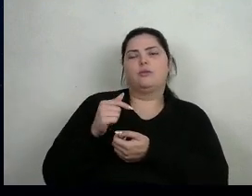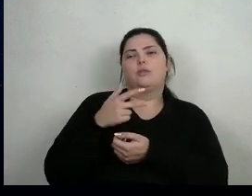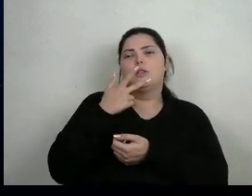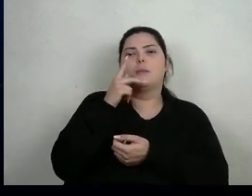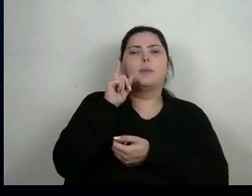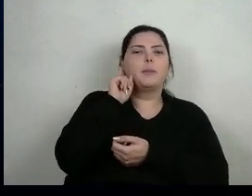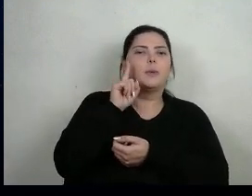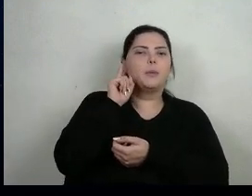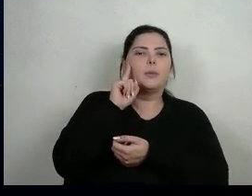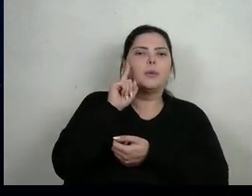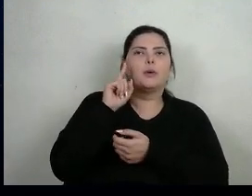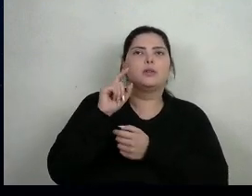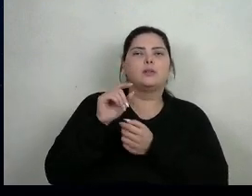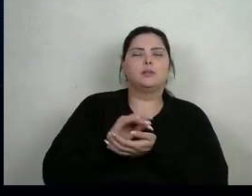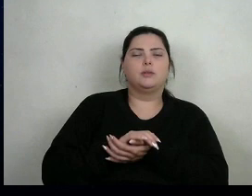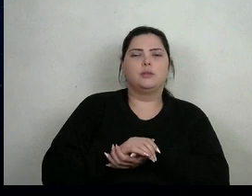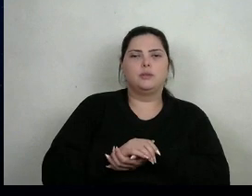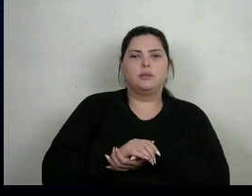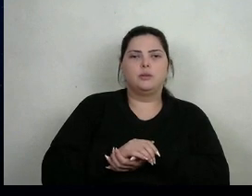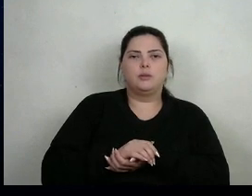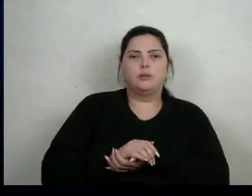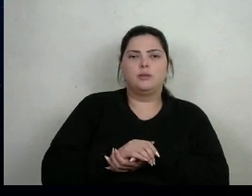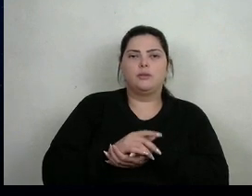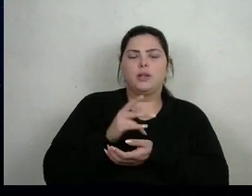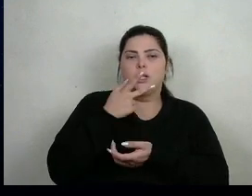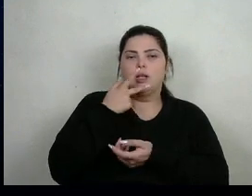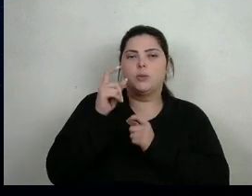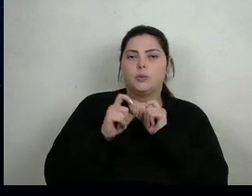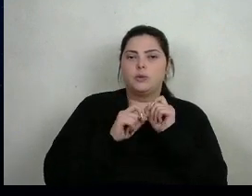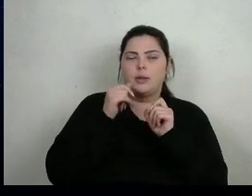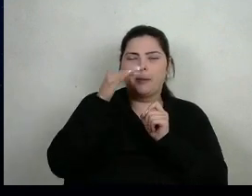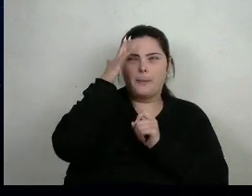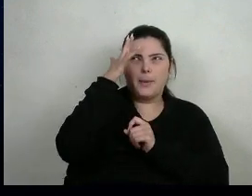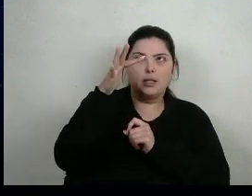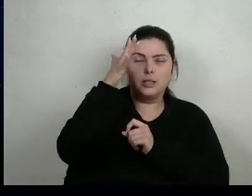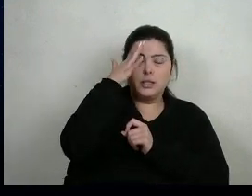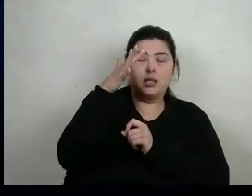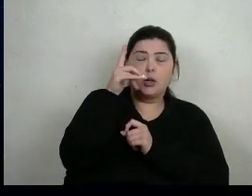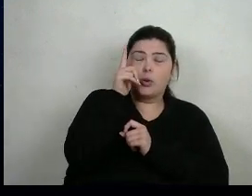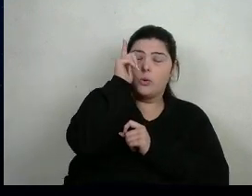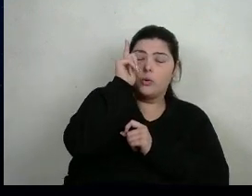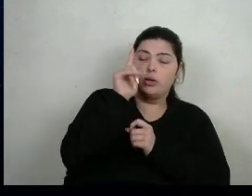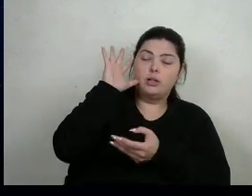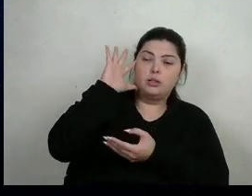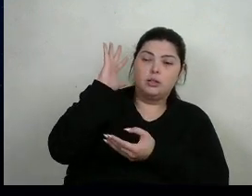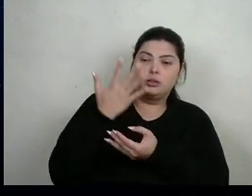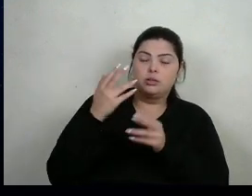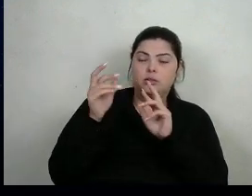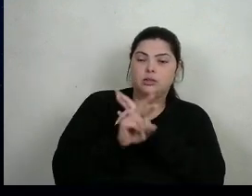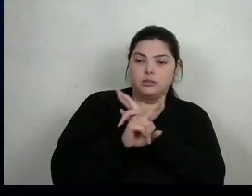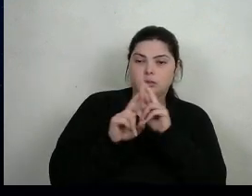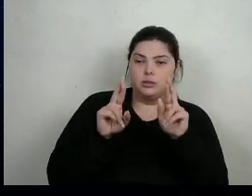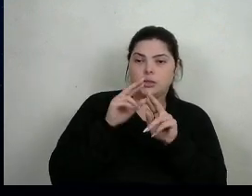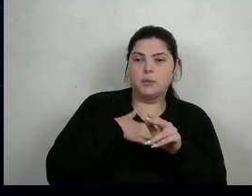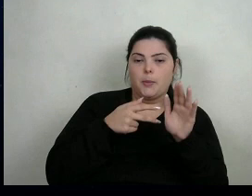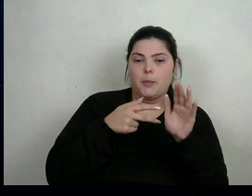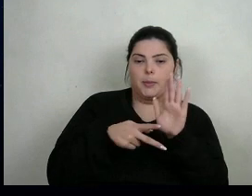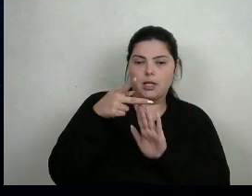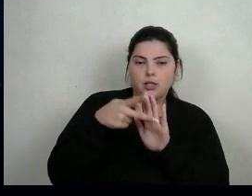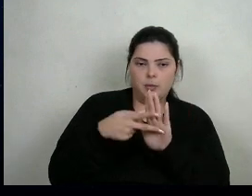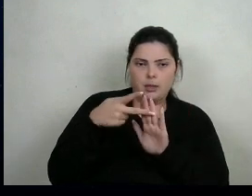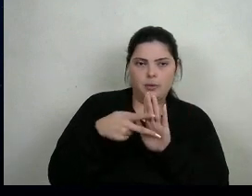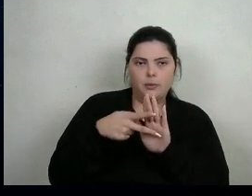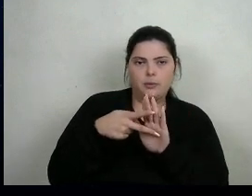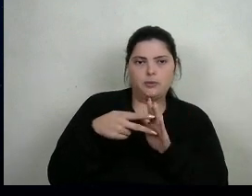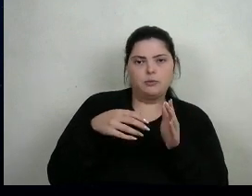produtividade de lado dá para a gente imaginar que eu consigo tomar decisões relacionadas ao meu planejamento de maneira